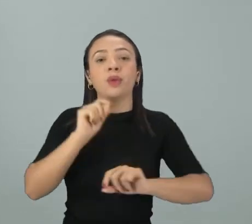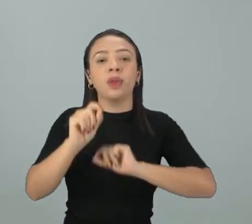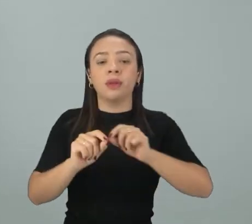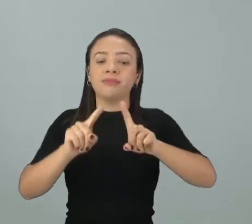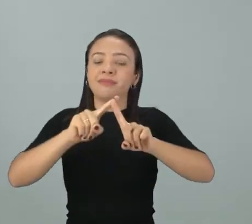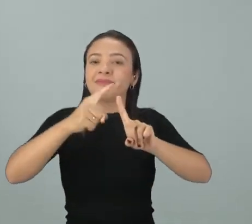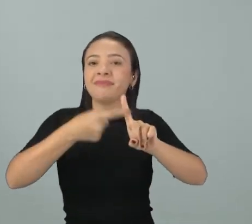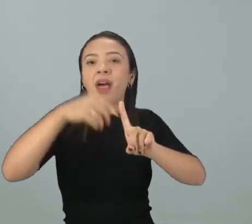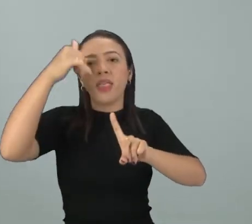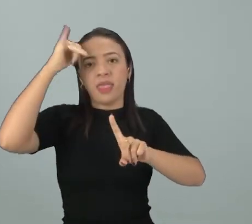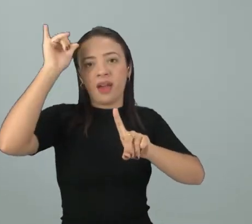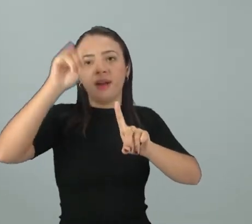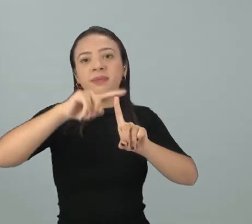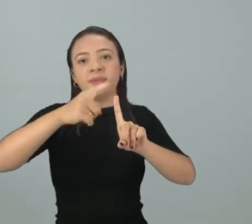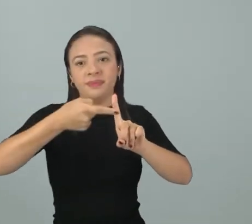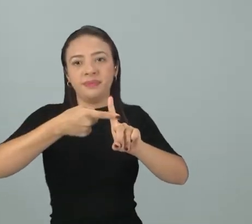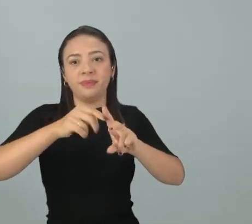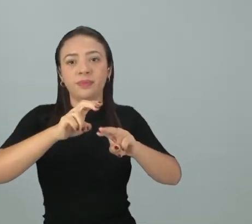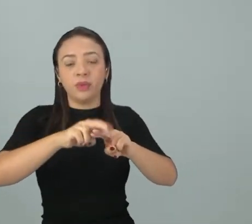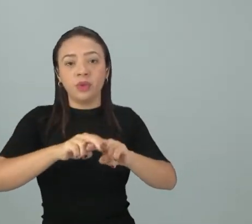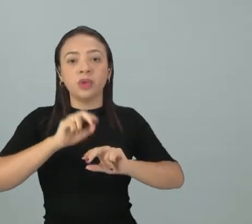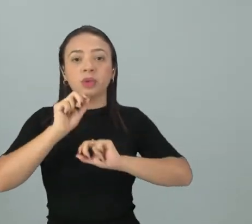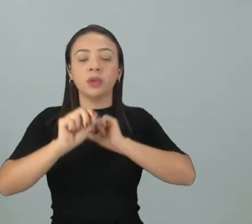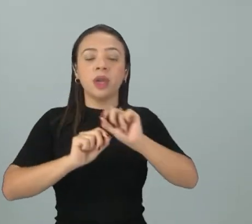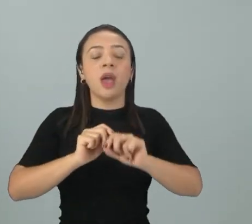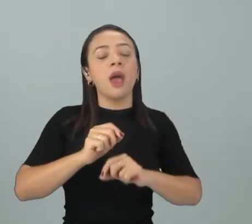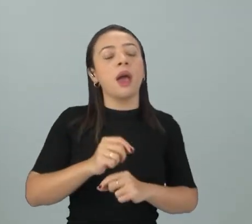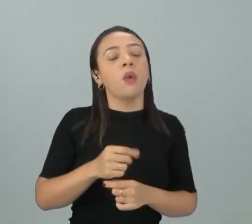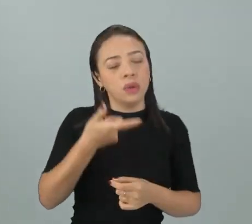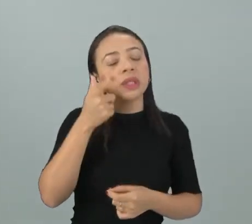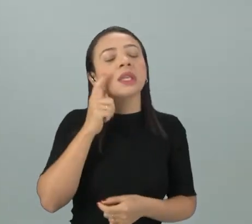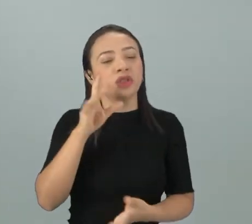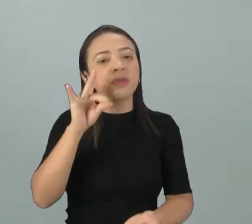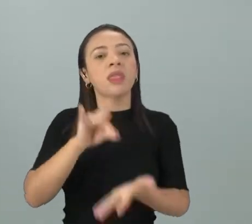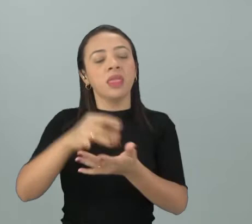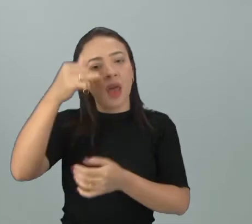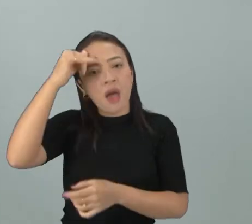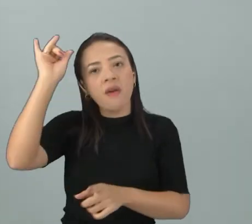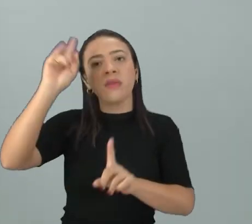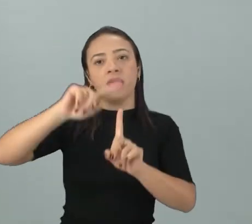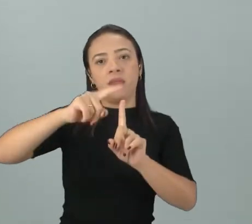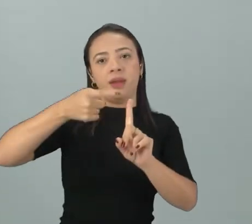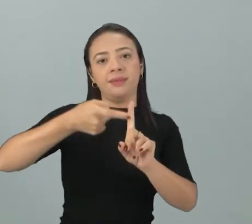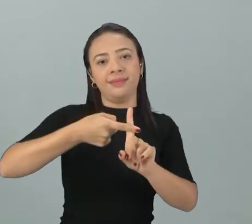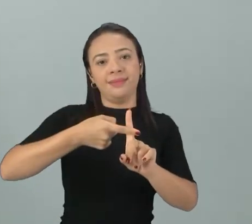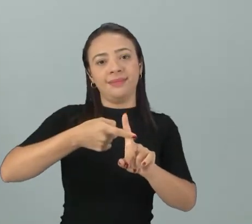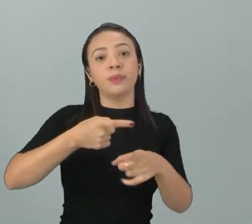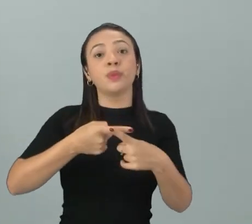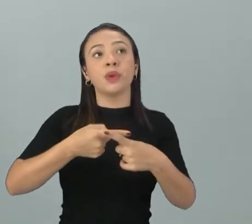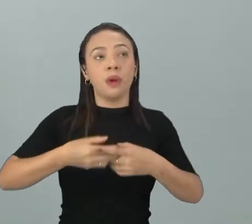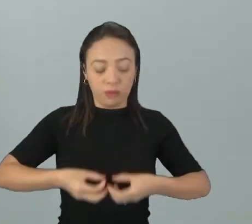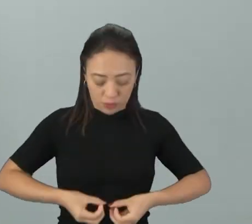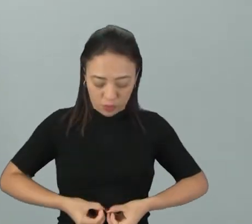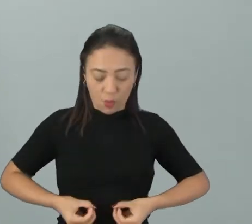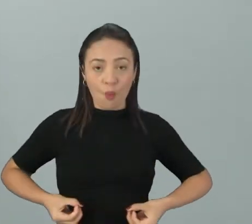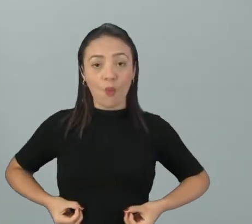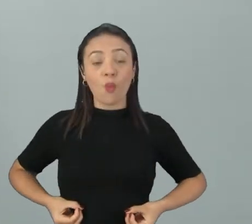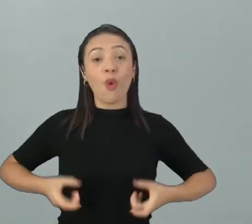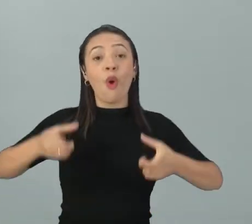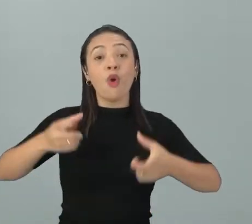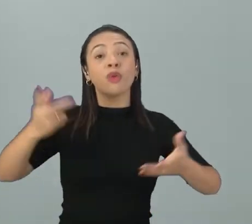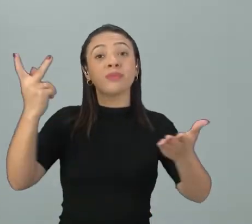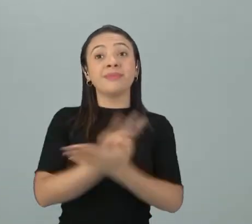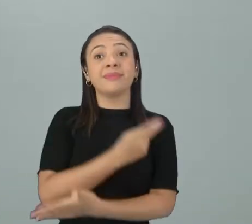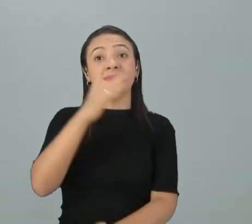tem gravidez, tá? E por isso que é o método contraceptivo tão eficaz, tá? Então, Como a tuba uterina é o local de fecundação, quando